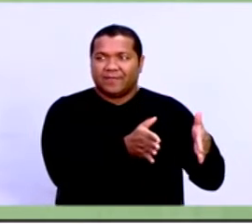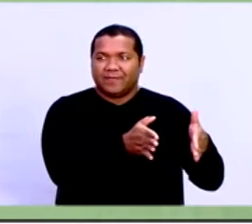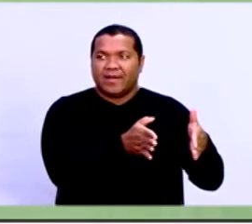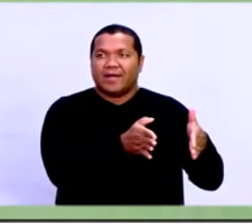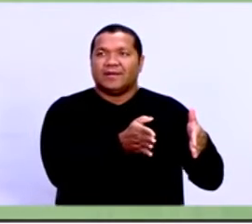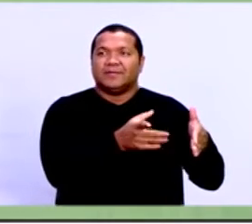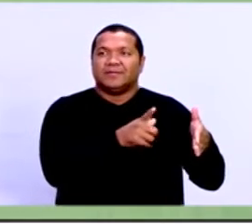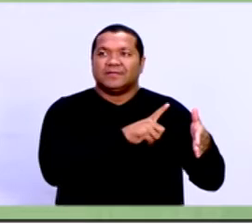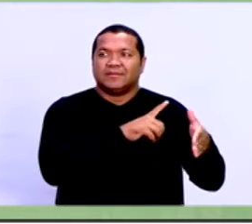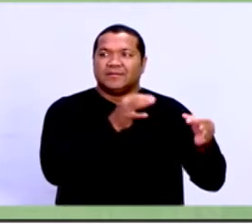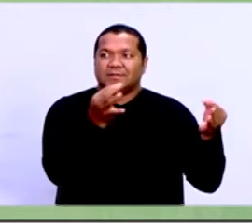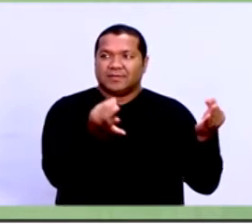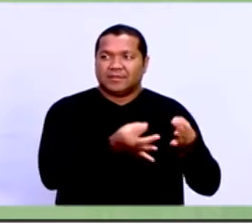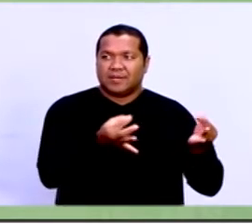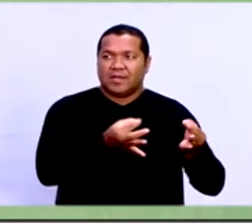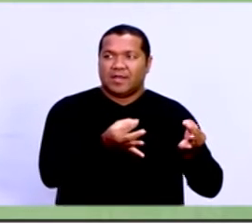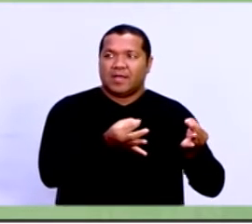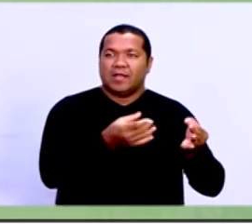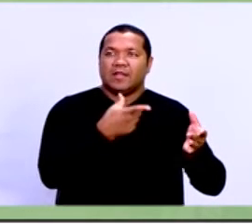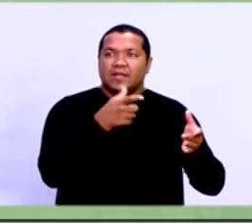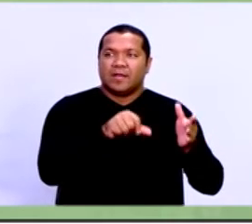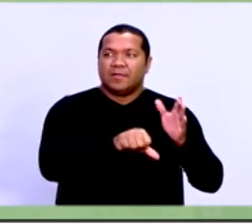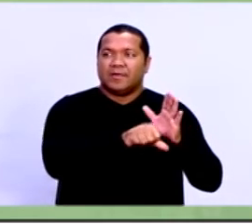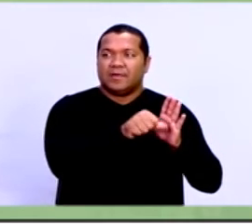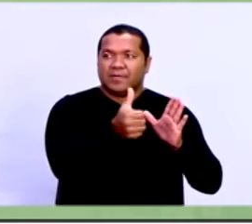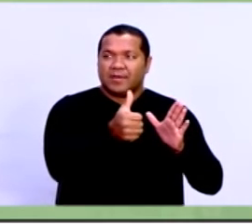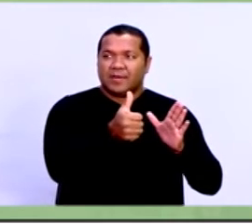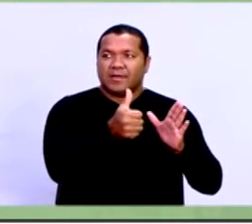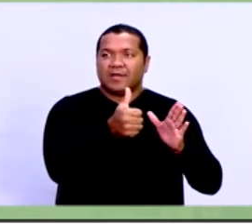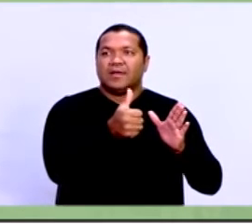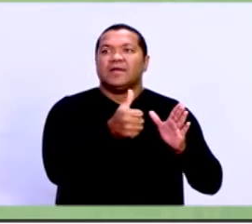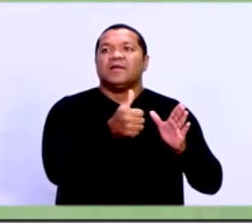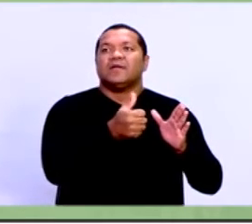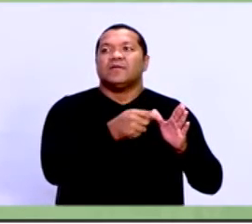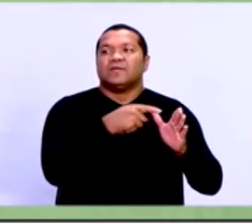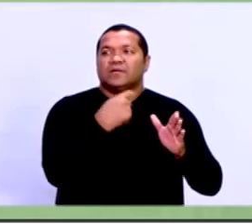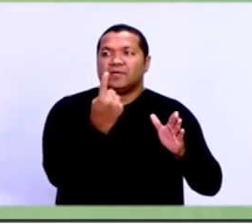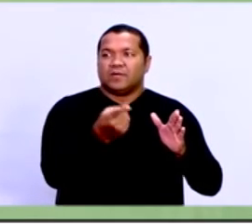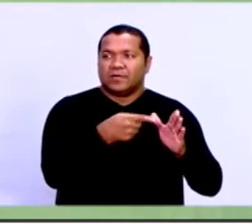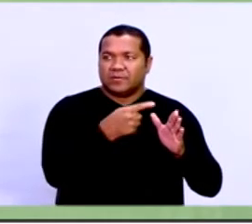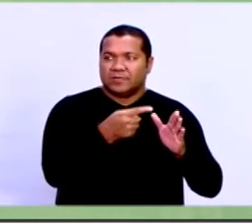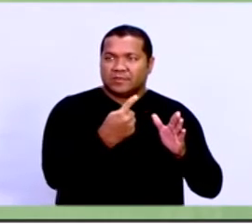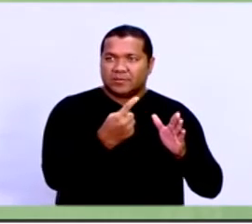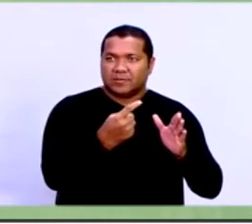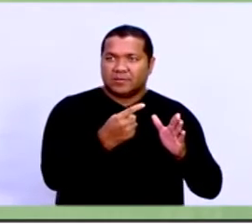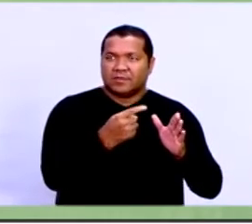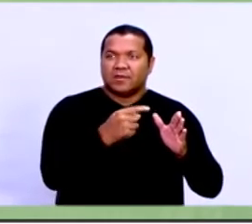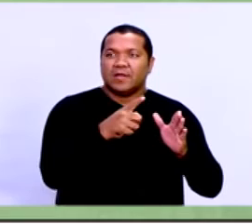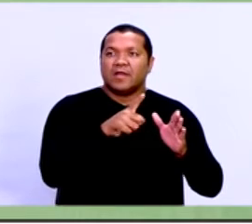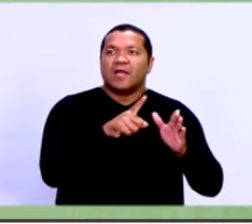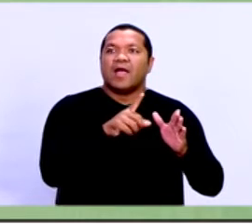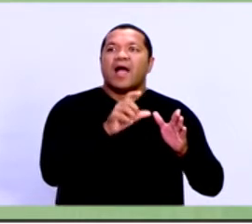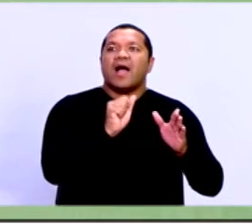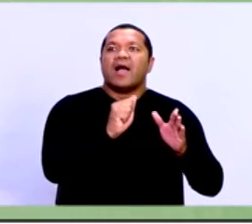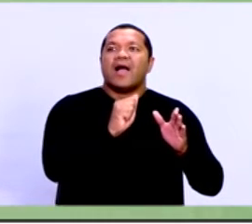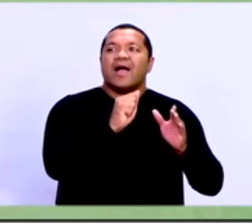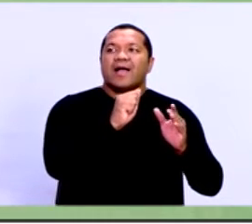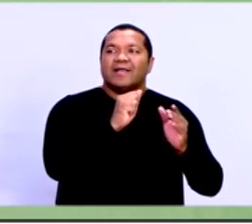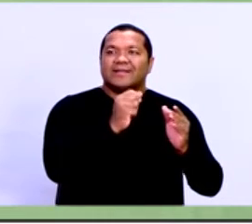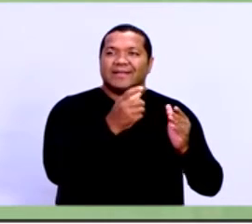a fase correta dessa primeira fase aqui do nosso ciclo é a fase de